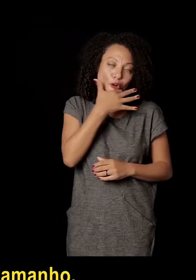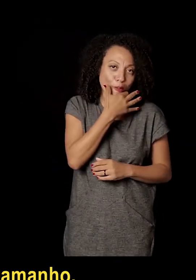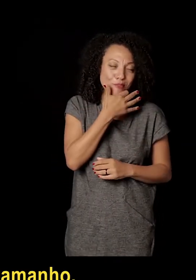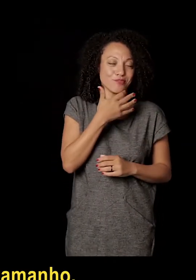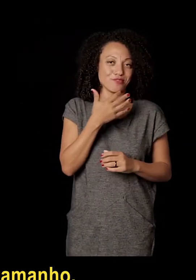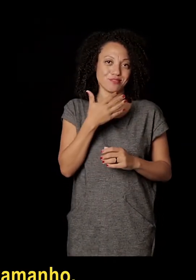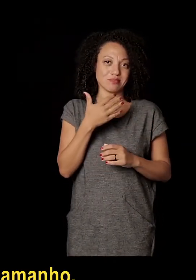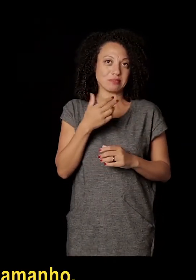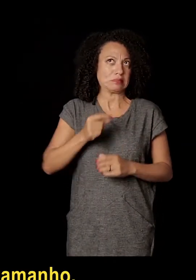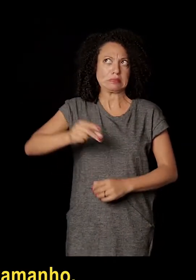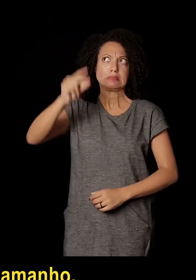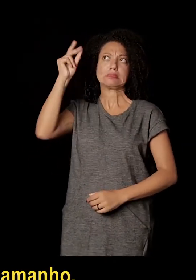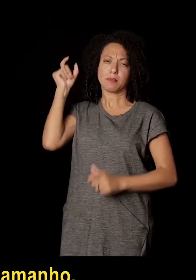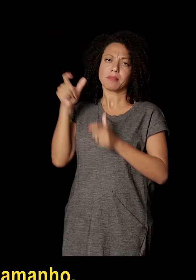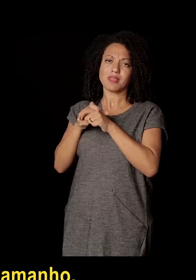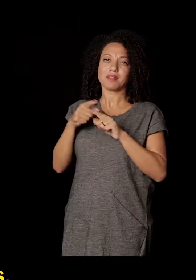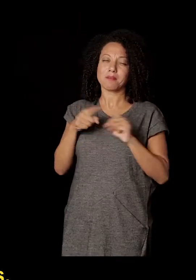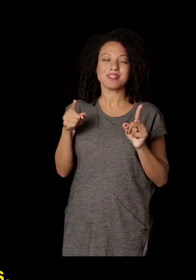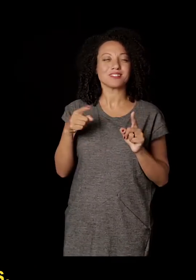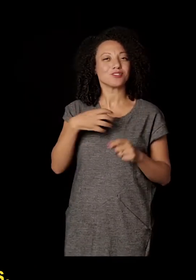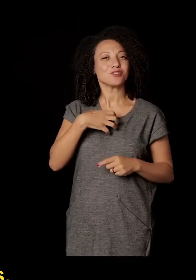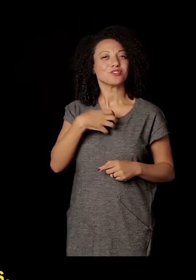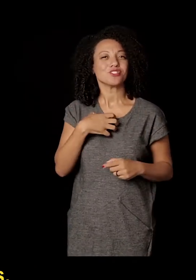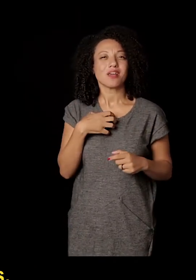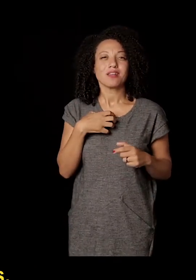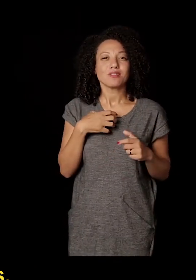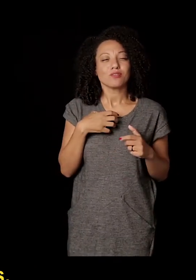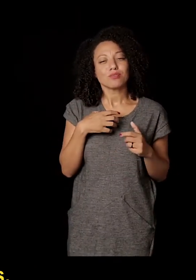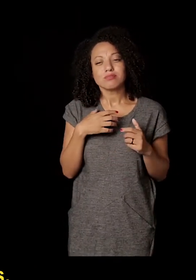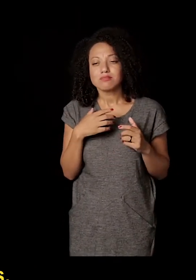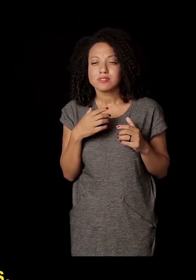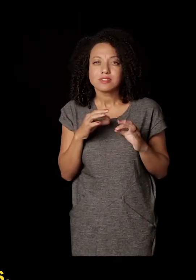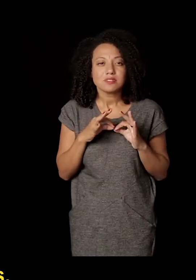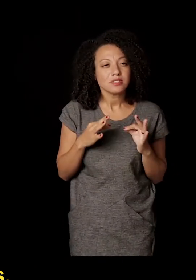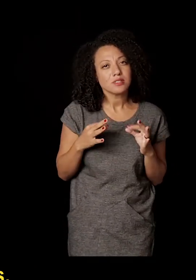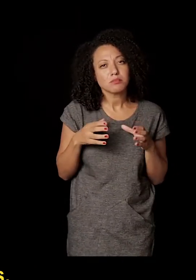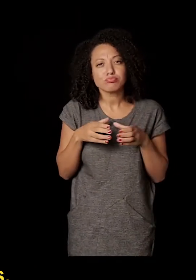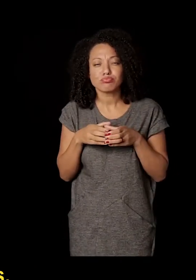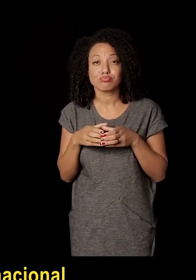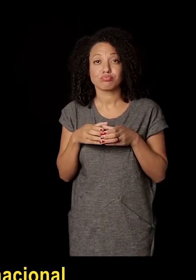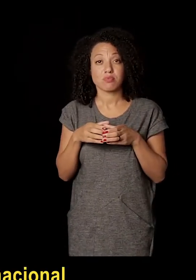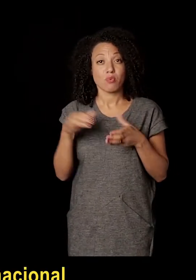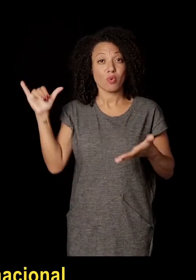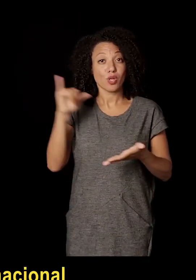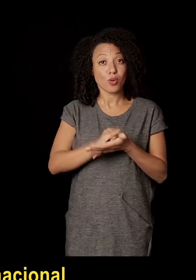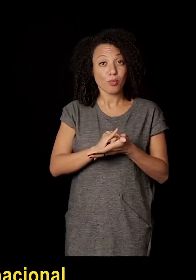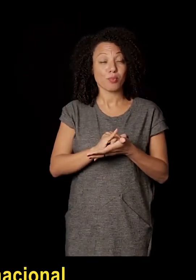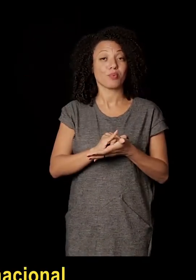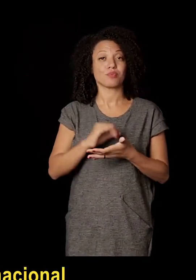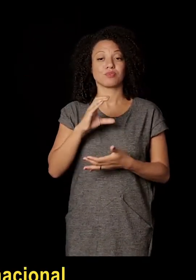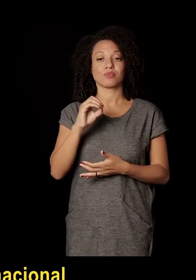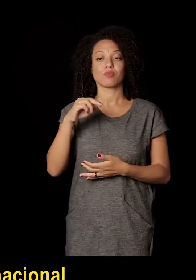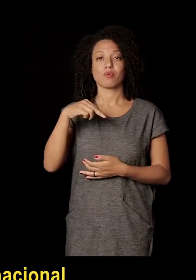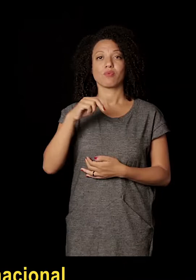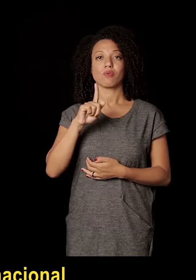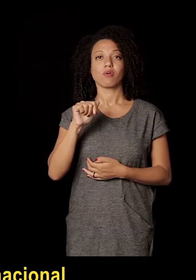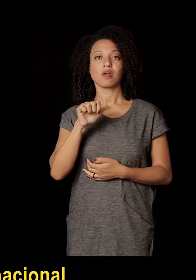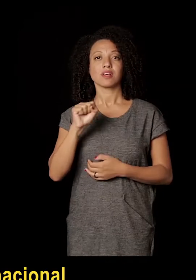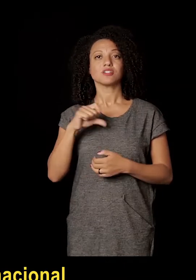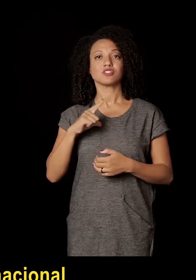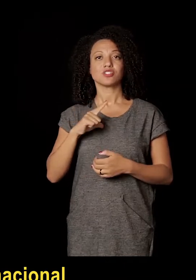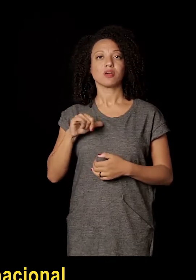pequena de tamanho, nunca foi, Se foi há muitos anos atrás. Mas era uma cidade provinciana. Tanto é que o aeroporto internacional de São Paulo